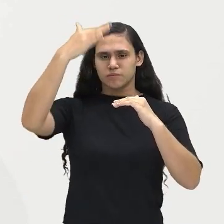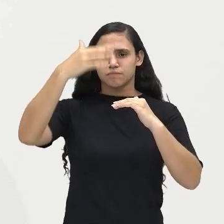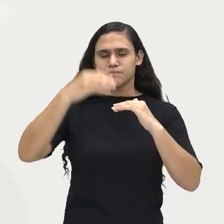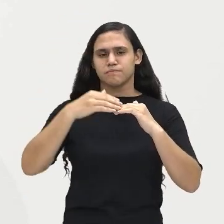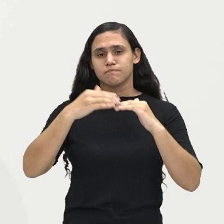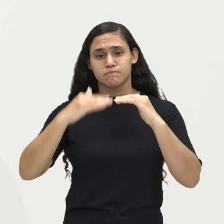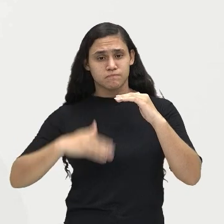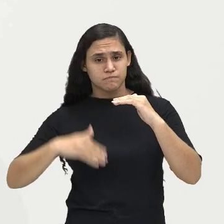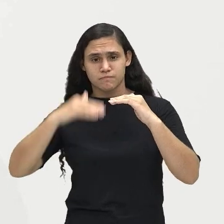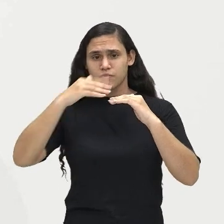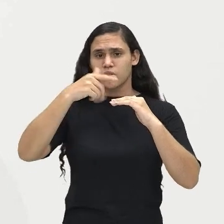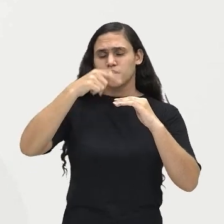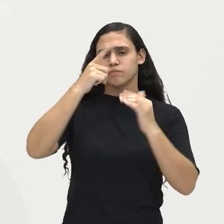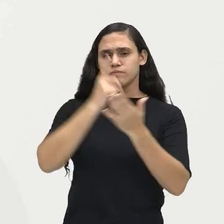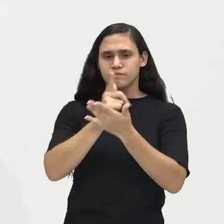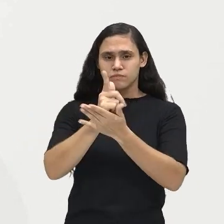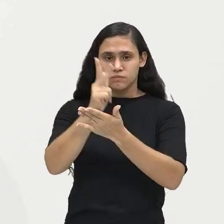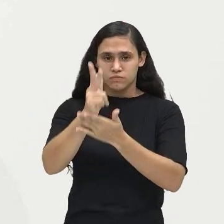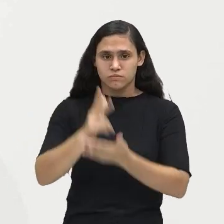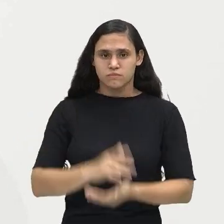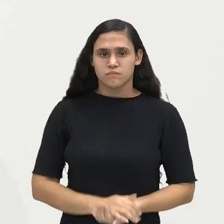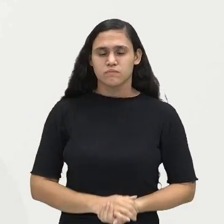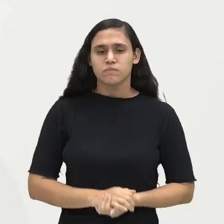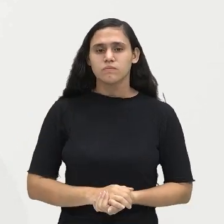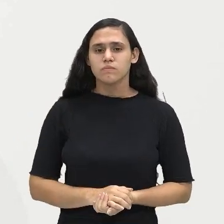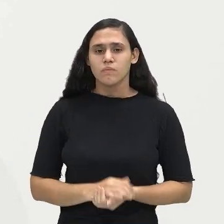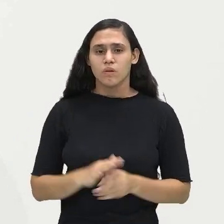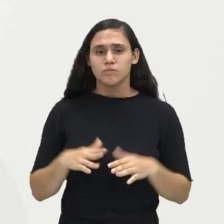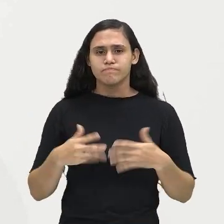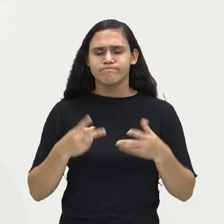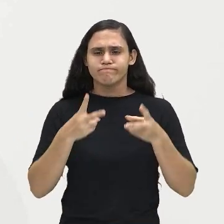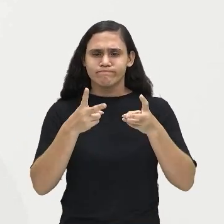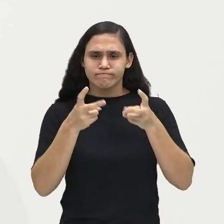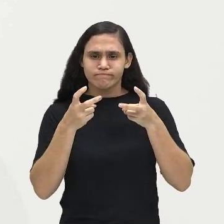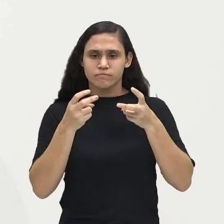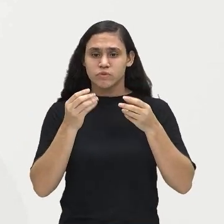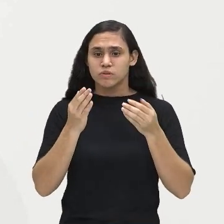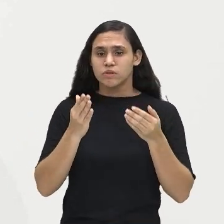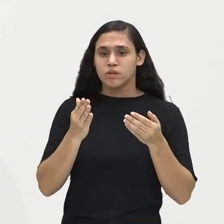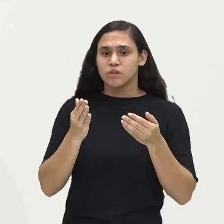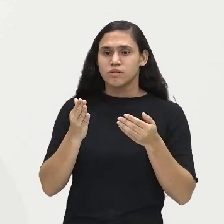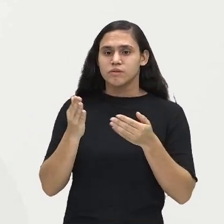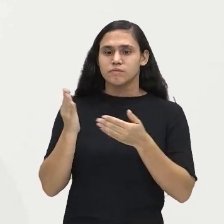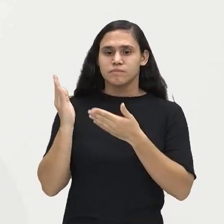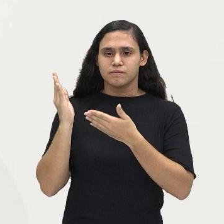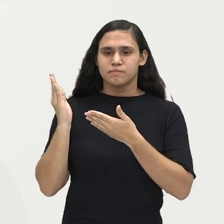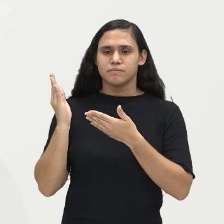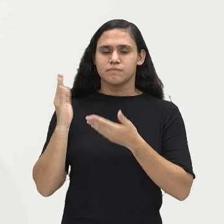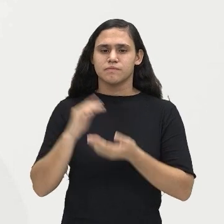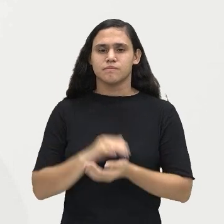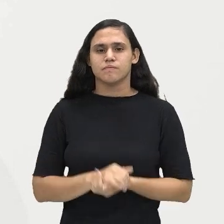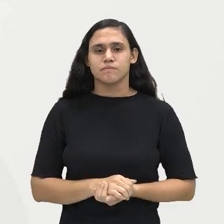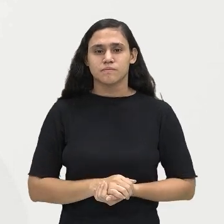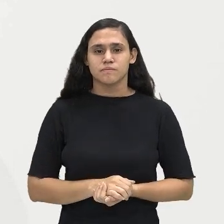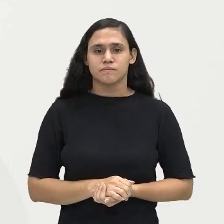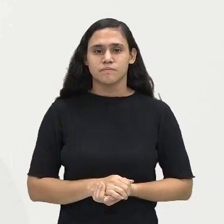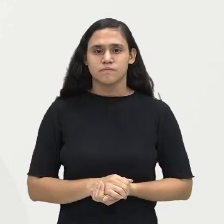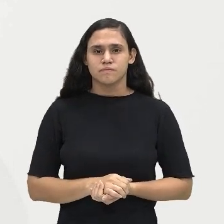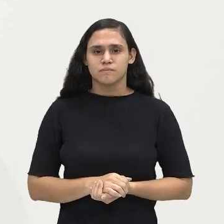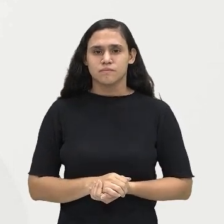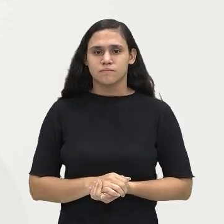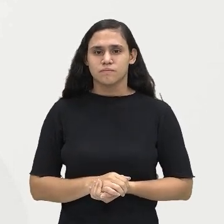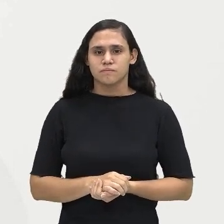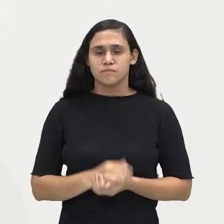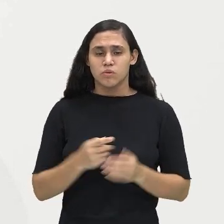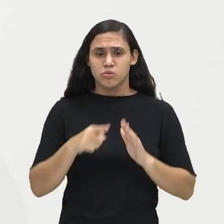quanto para baixo, aqui é o zero. E aí, pessoal, tem medidas de altitudes